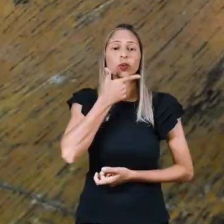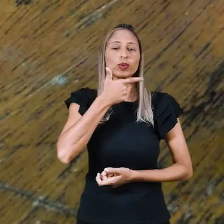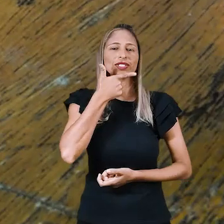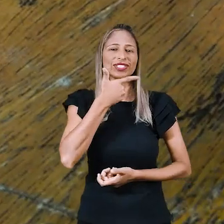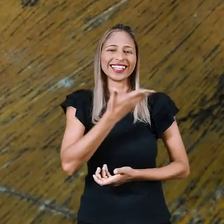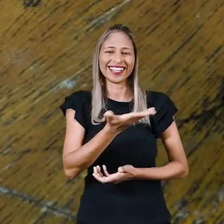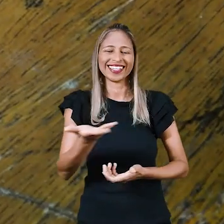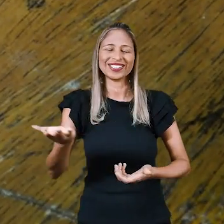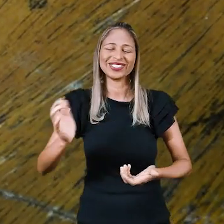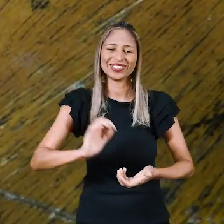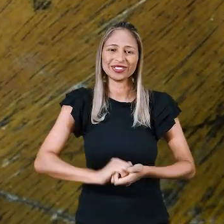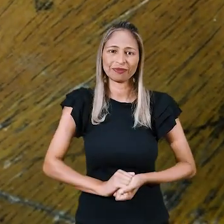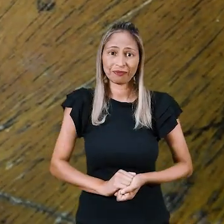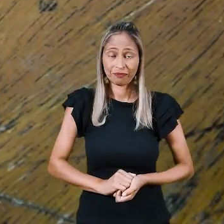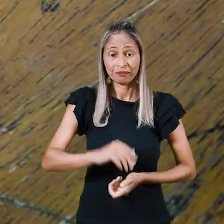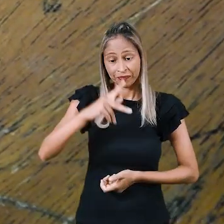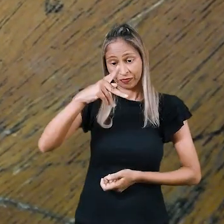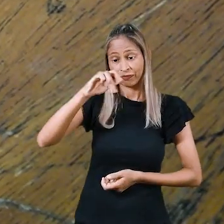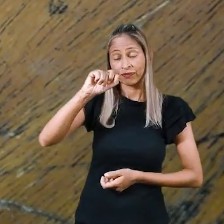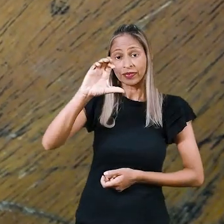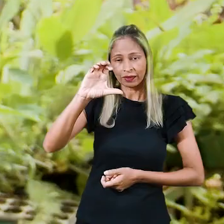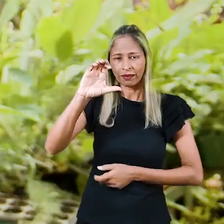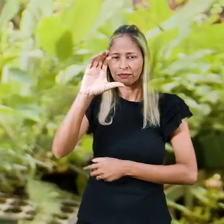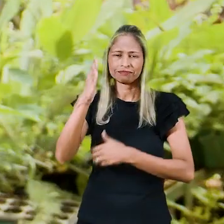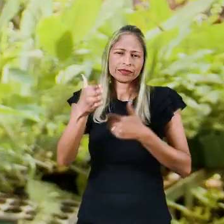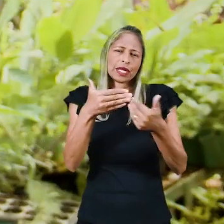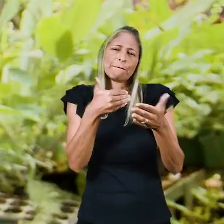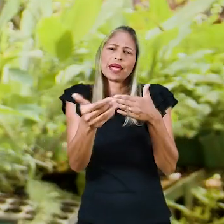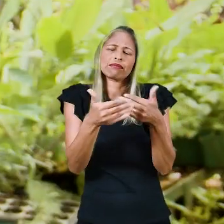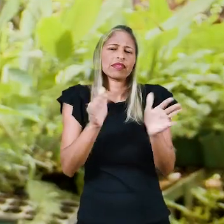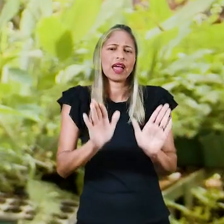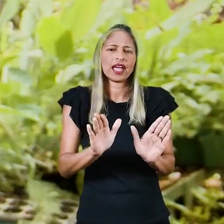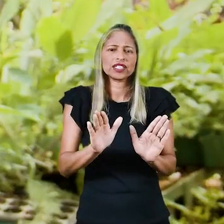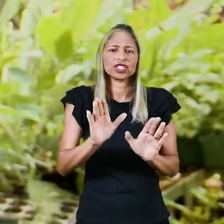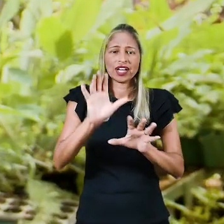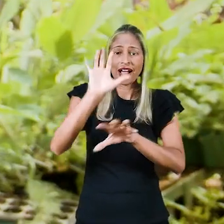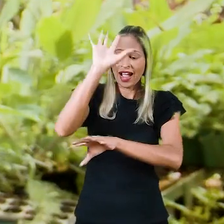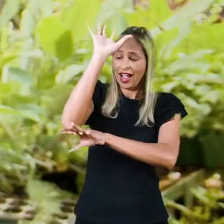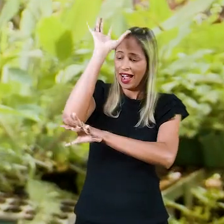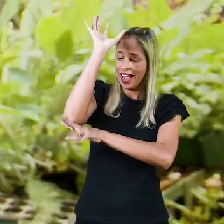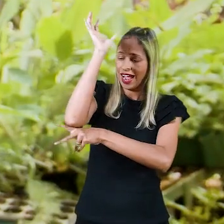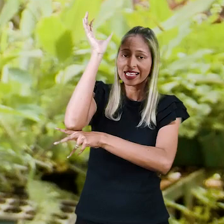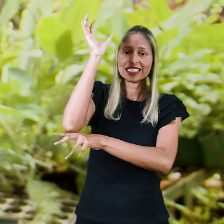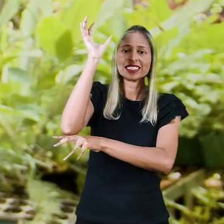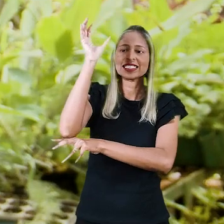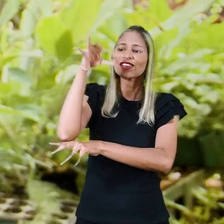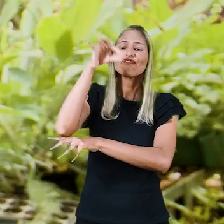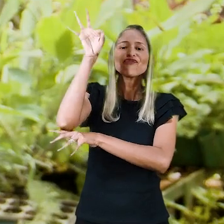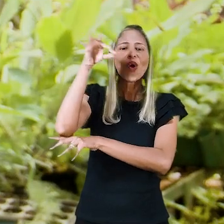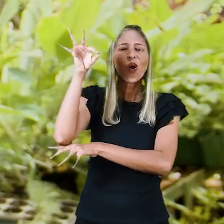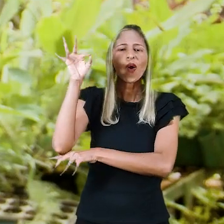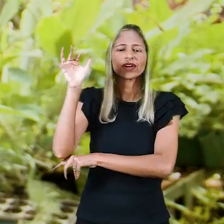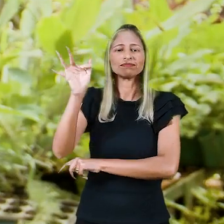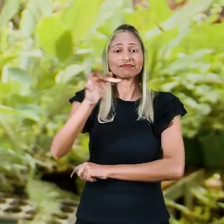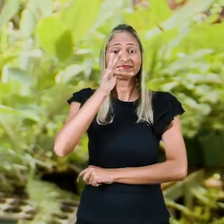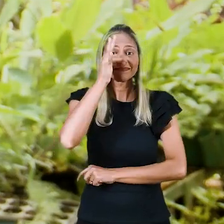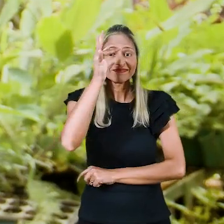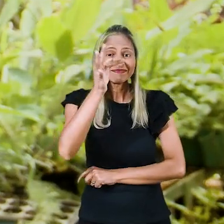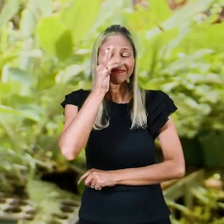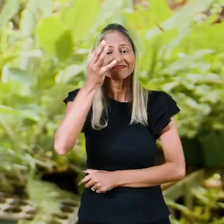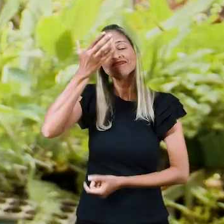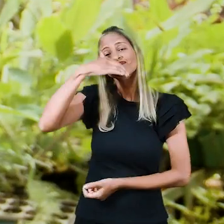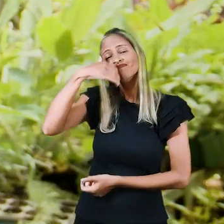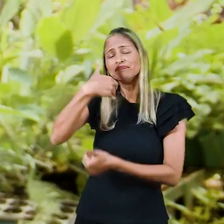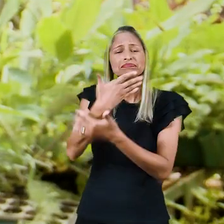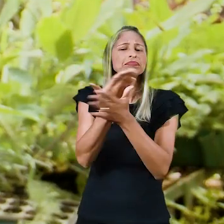queijo. As punk, independente de ser a raiz, de ser a folha, de ser